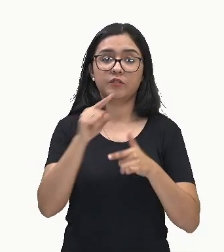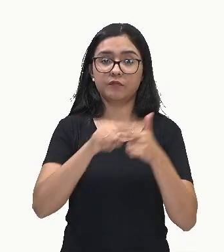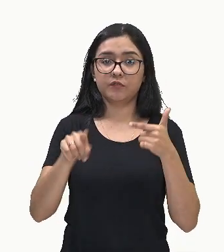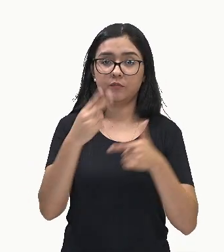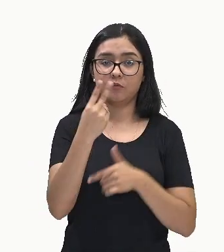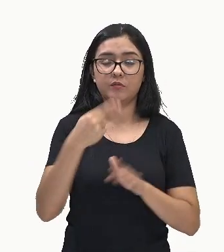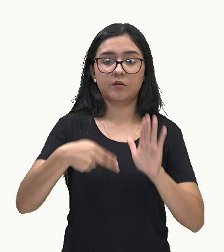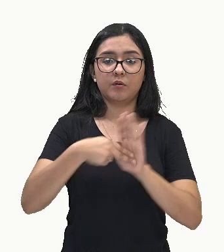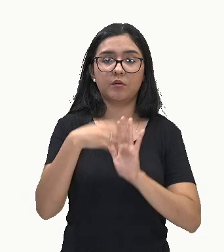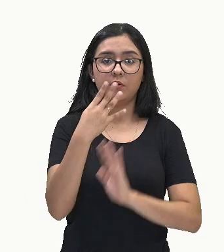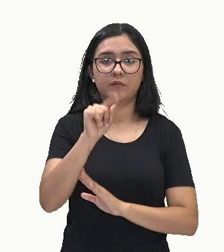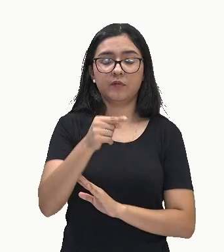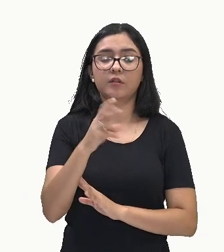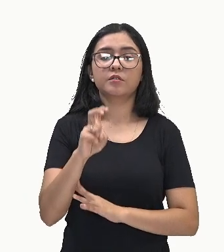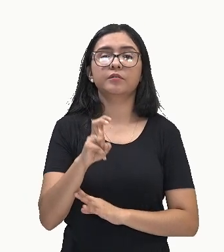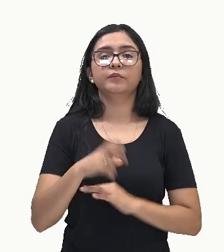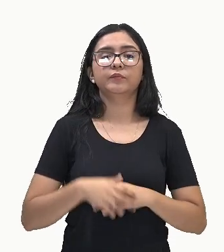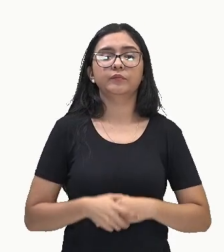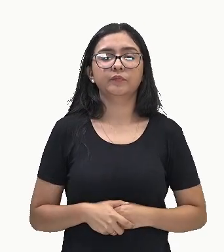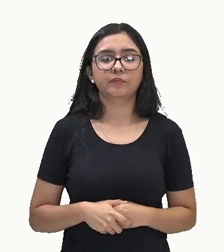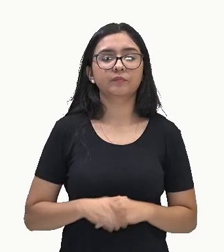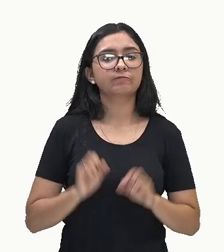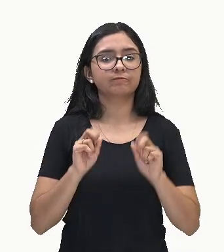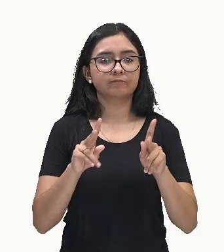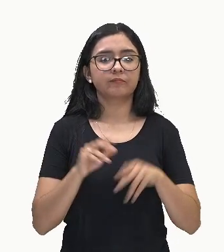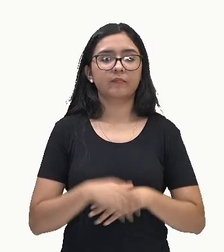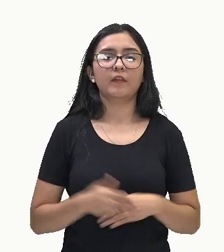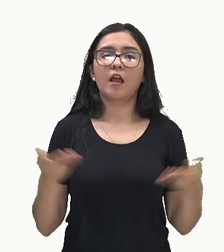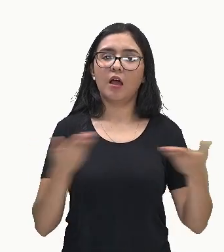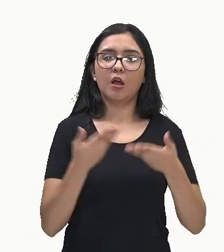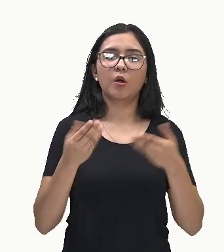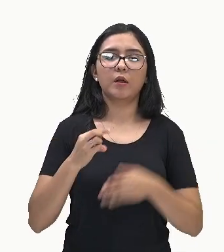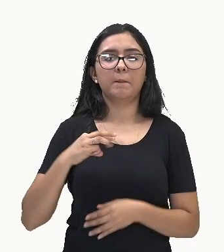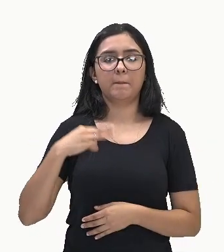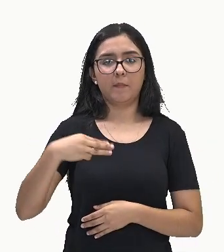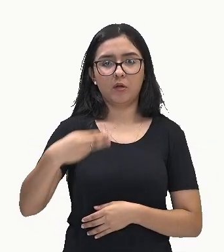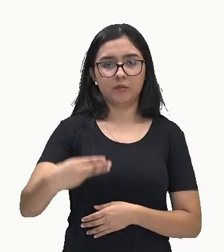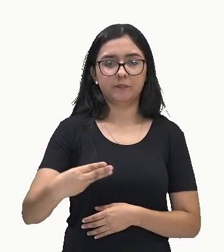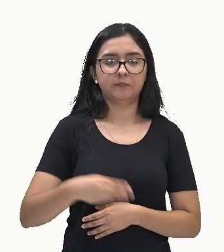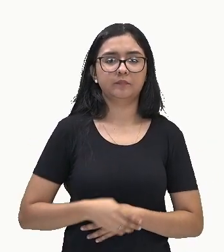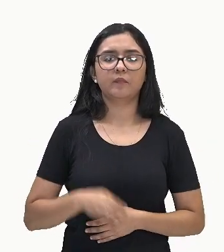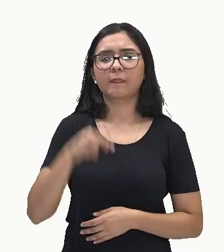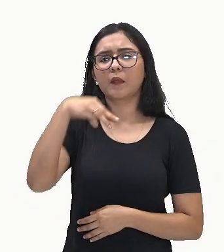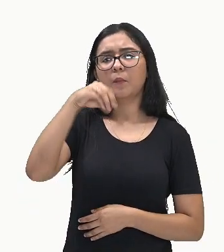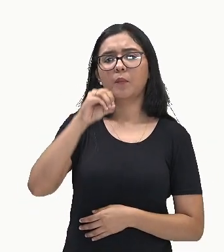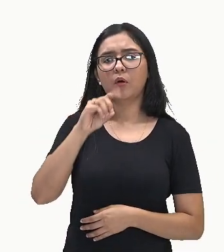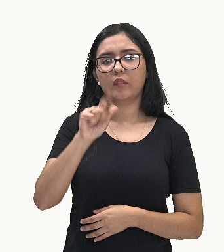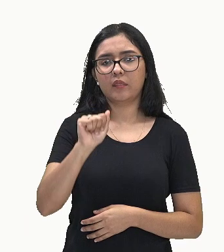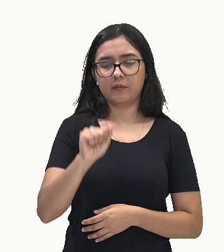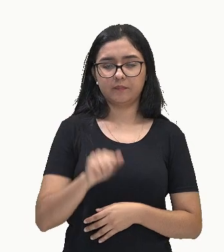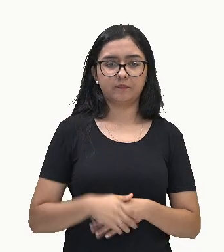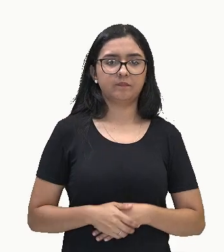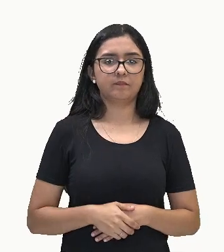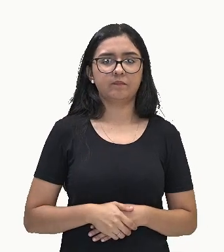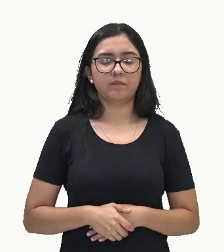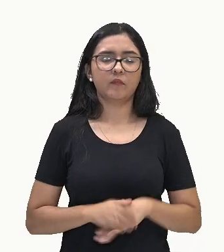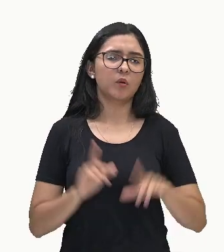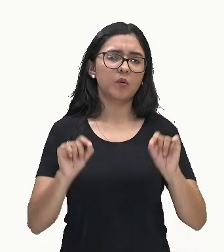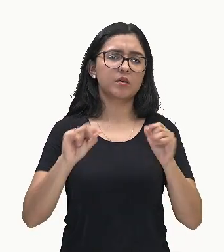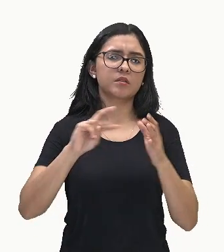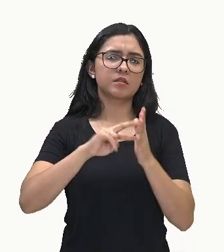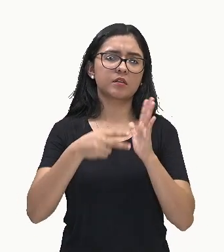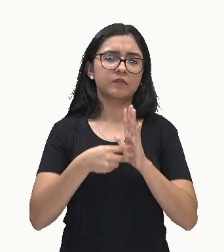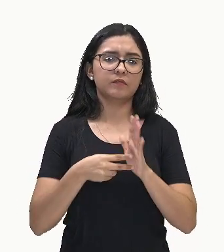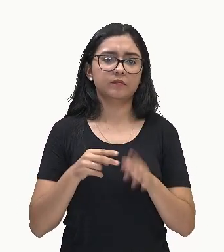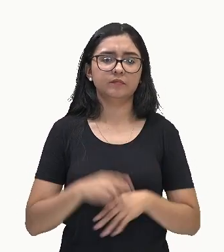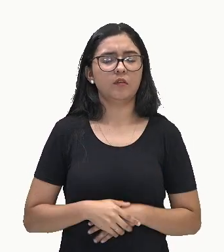4,5 beleza moda né quando tá na moda né que que quer dizer isso pô o